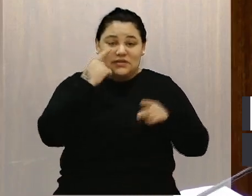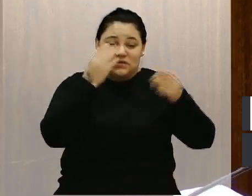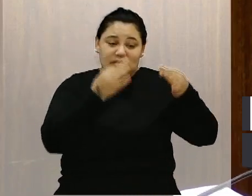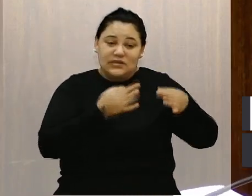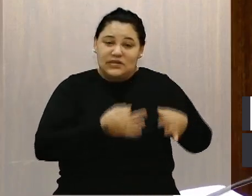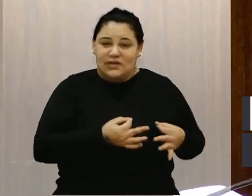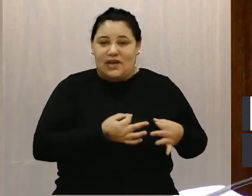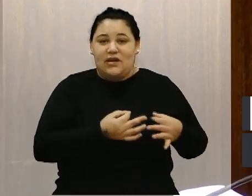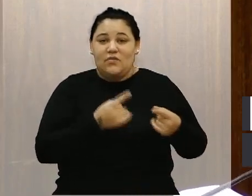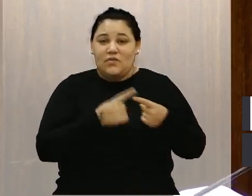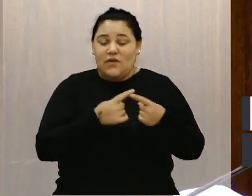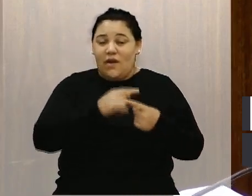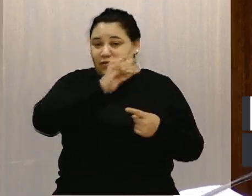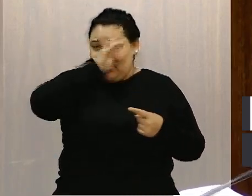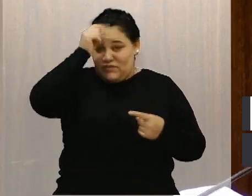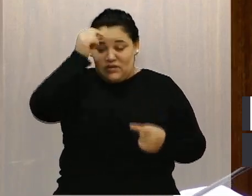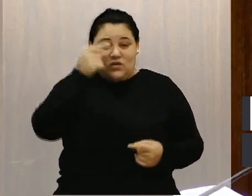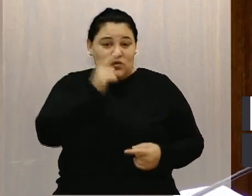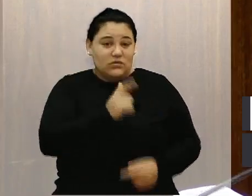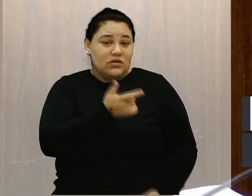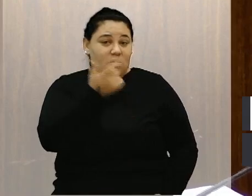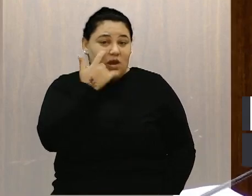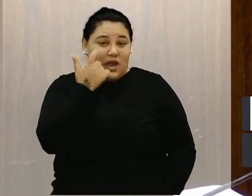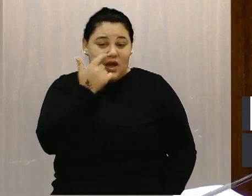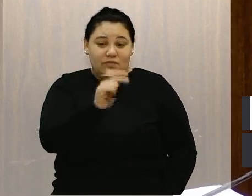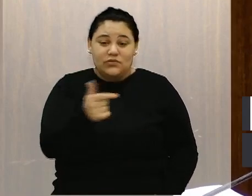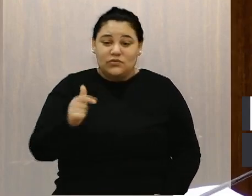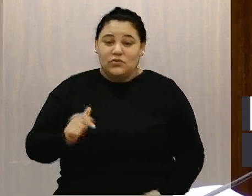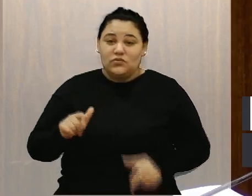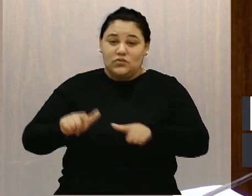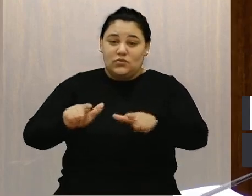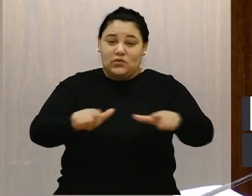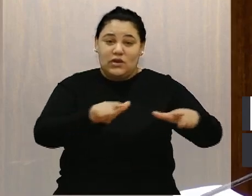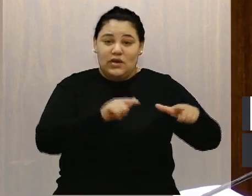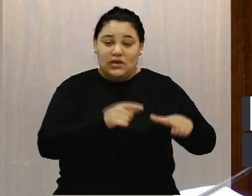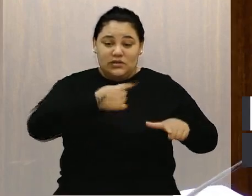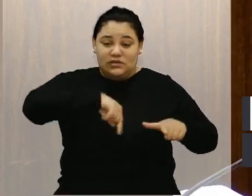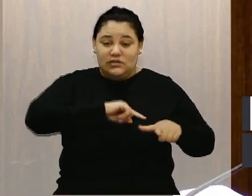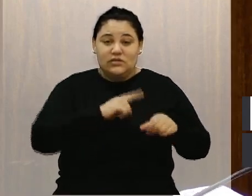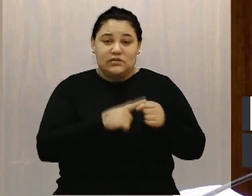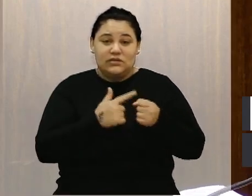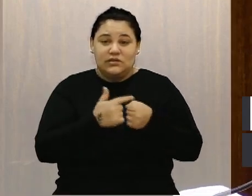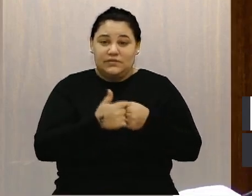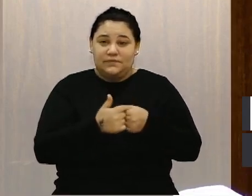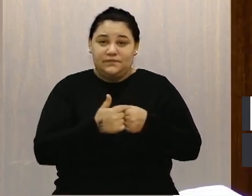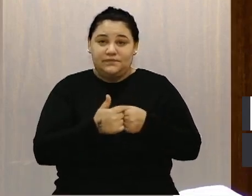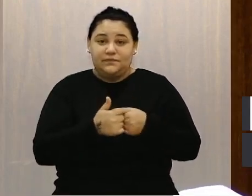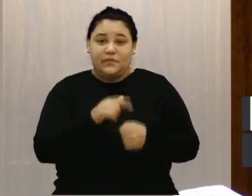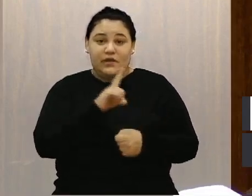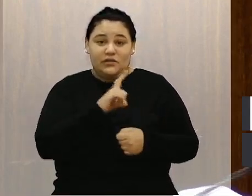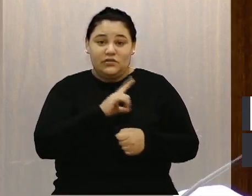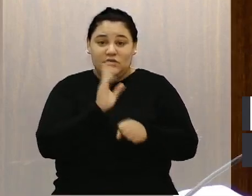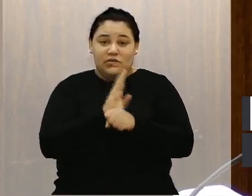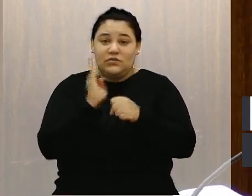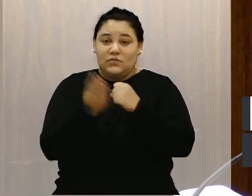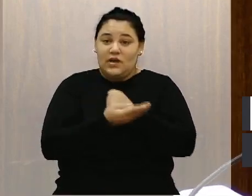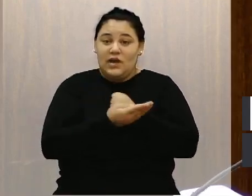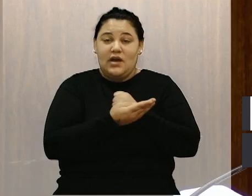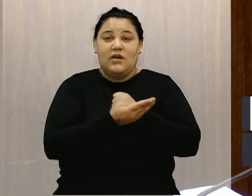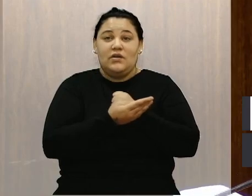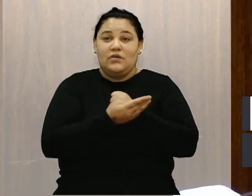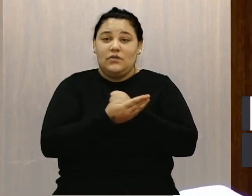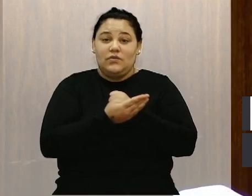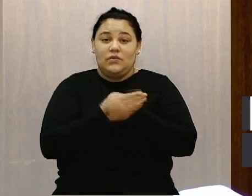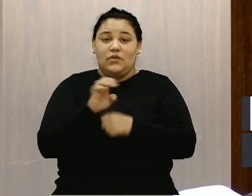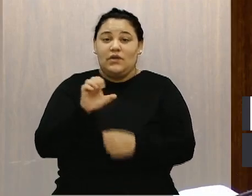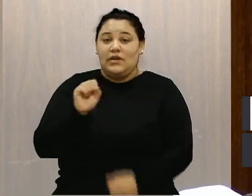prefeitura consiga olhar para os outros pontos da nossa cidade. A gente tem no bairro Esplanada um exemplo de uma